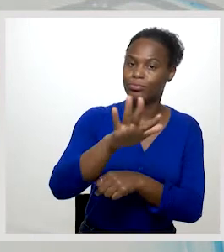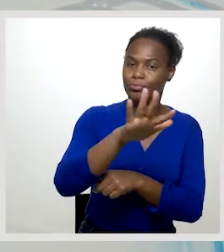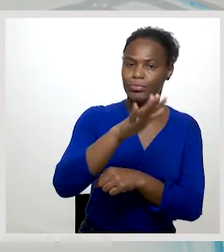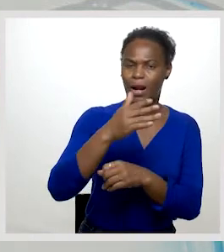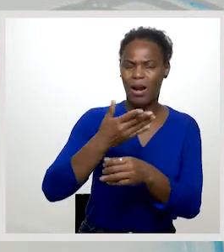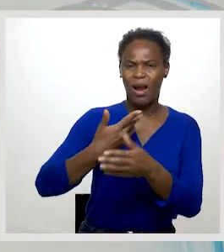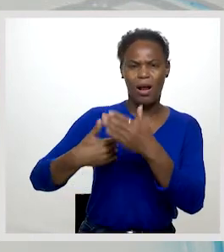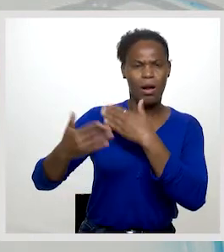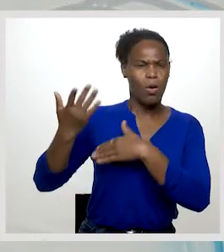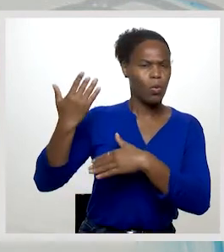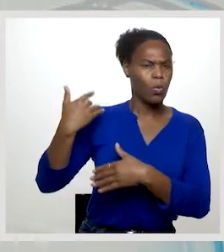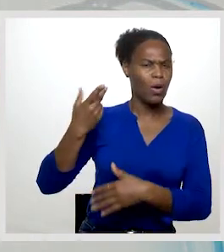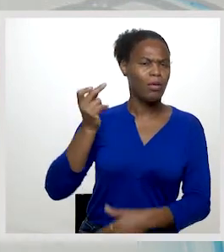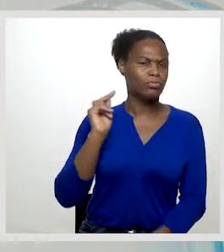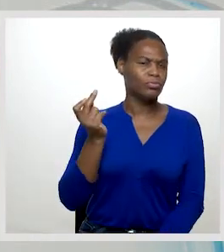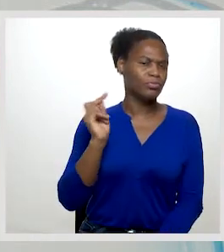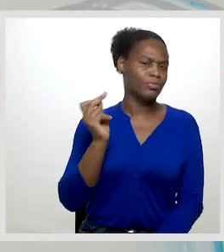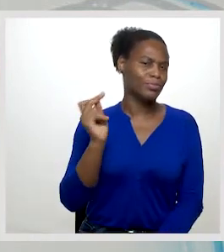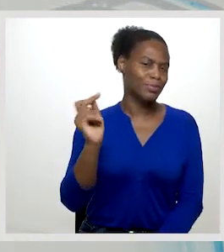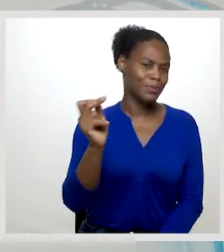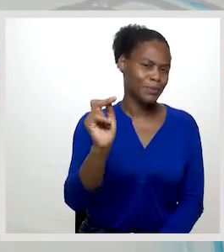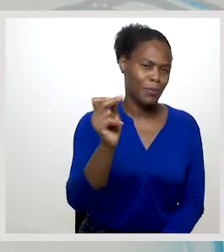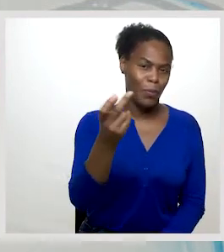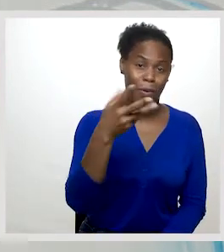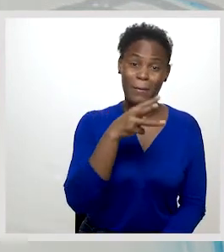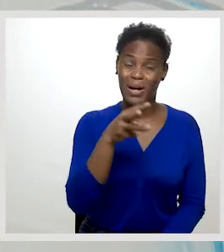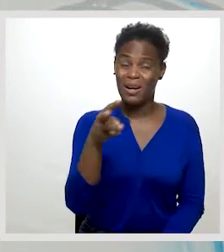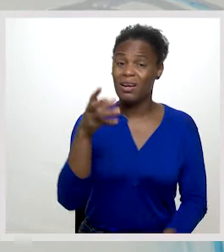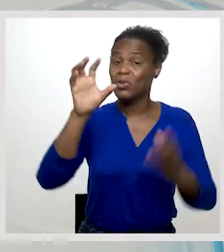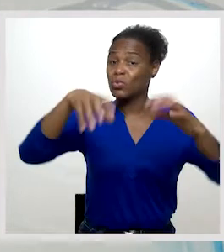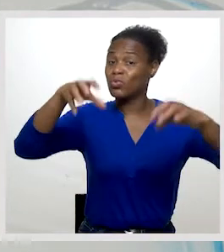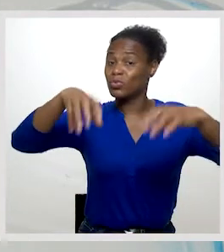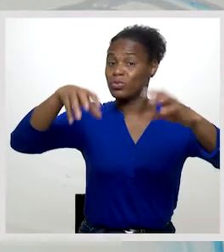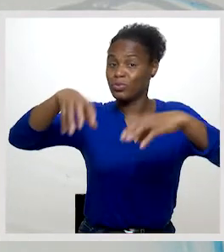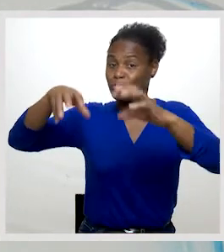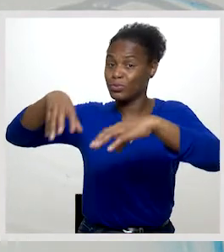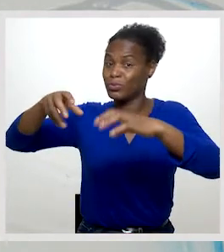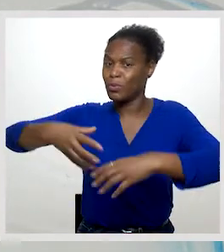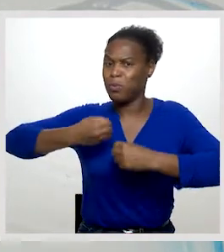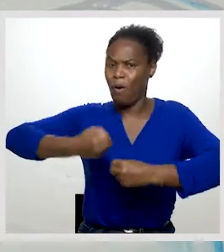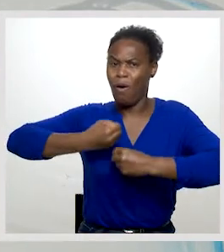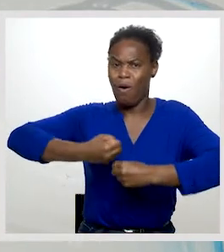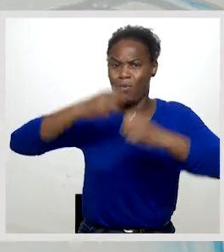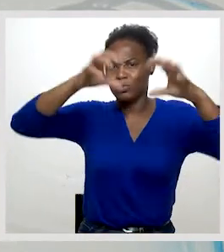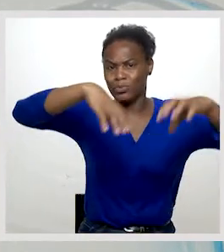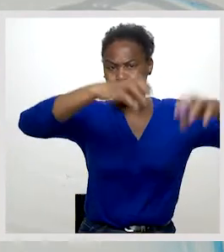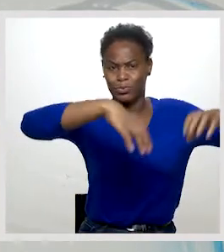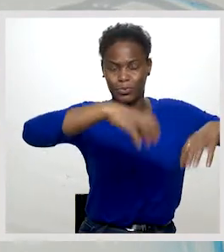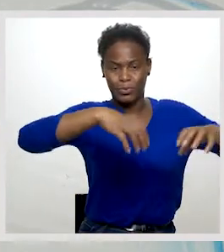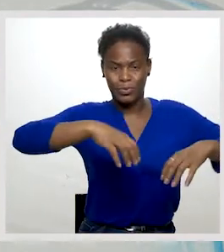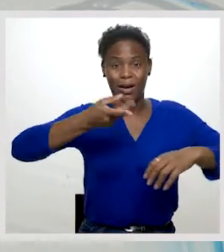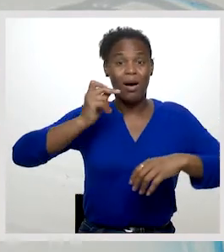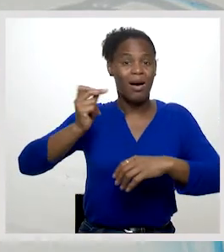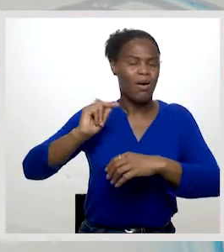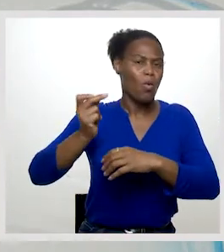primitivo, levou milhões de anos. Eram chuvas intensas.